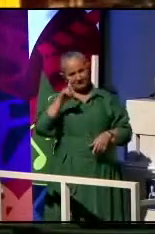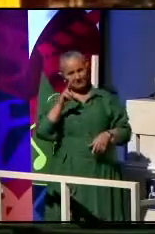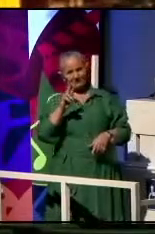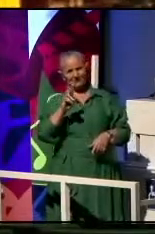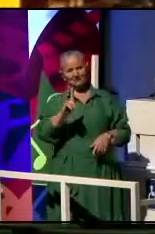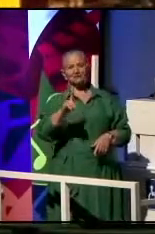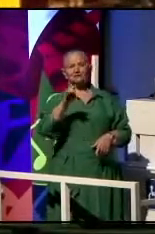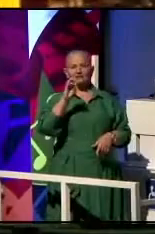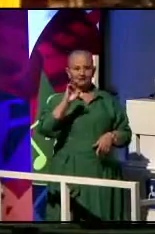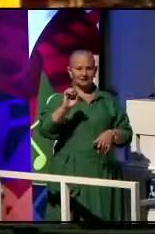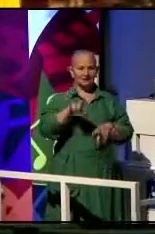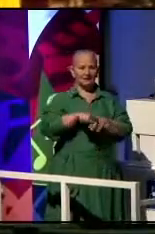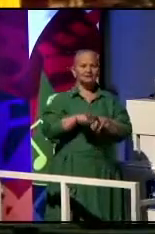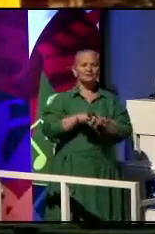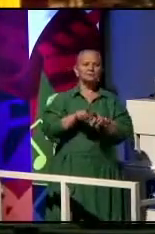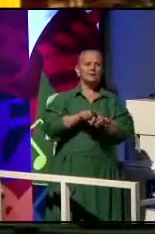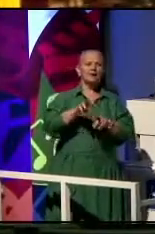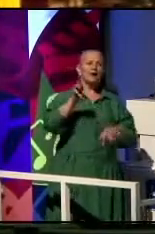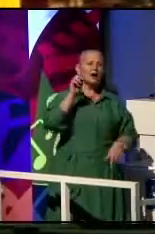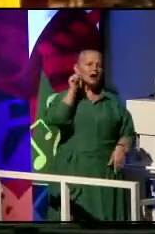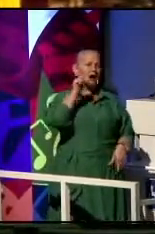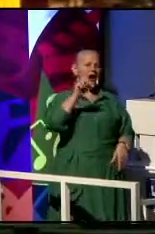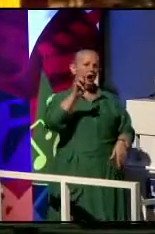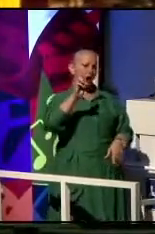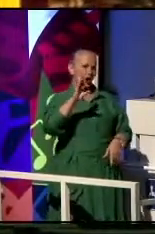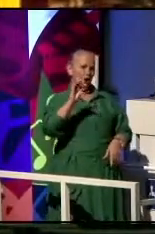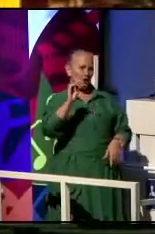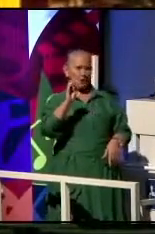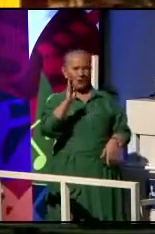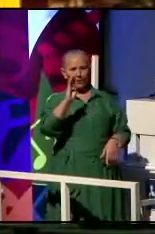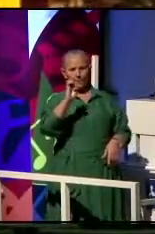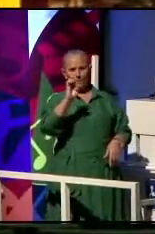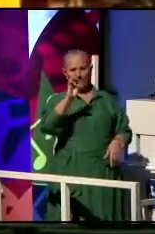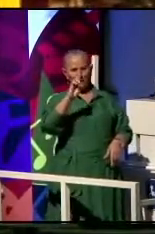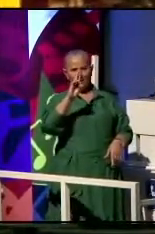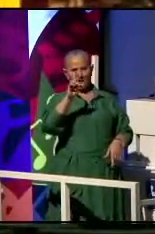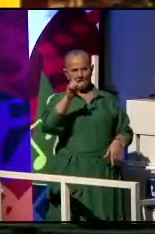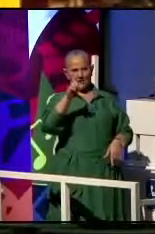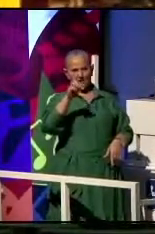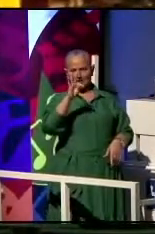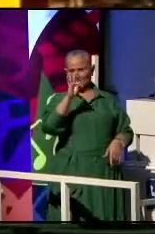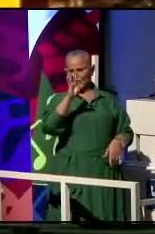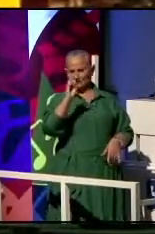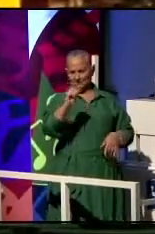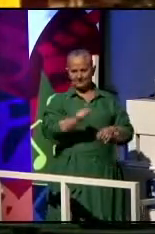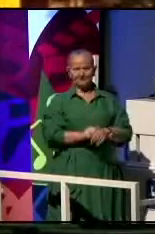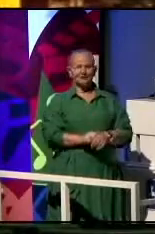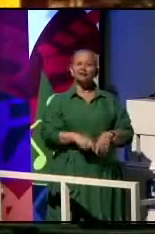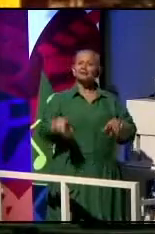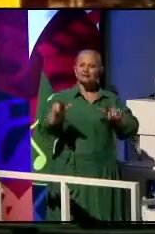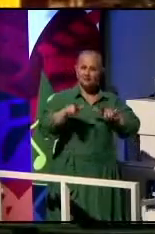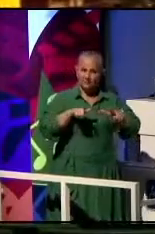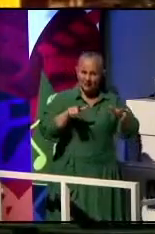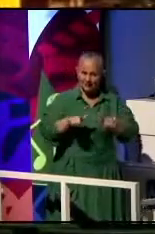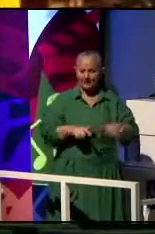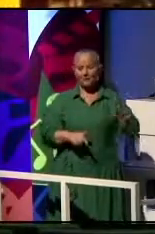Sobrinho, e todos que de uma forma ou de outra trabalharam para que esse festival,